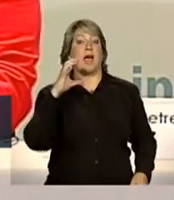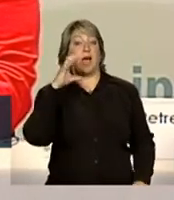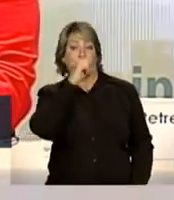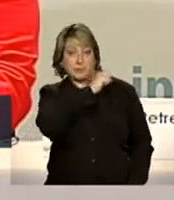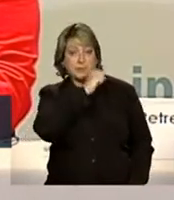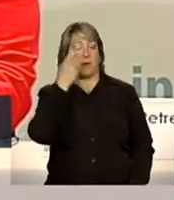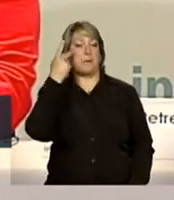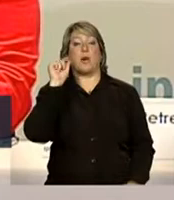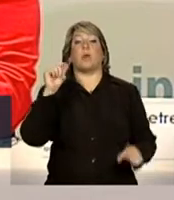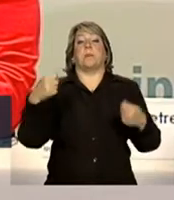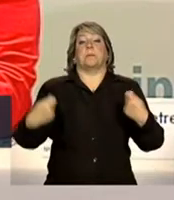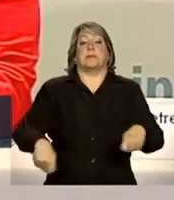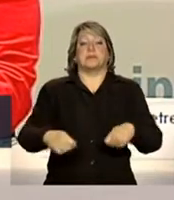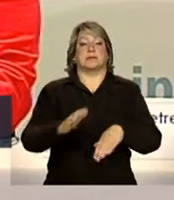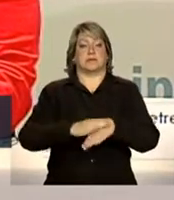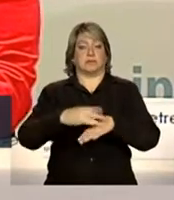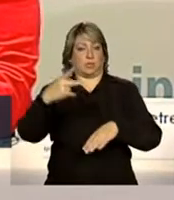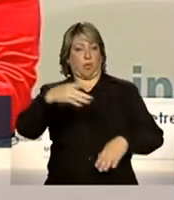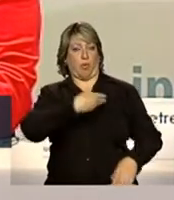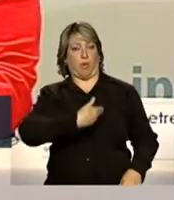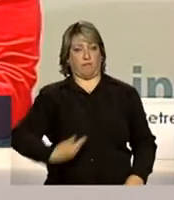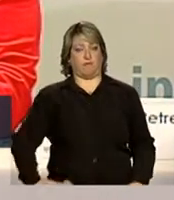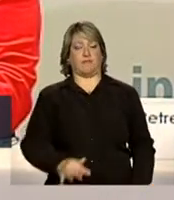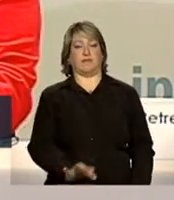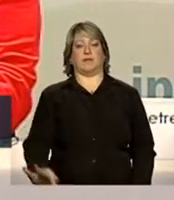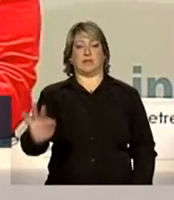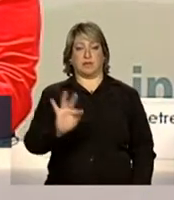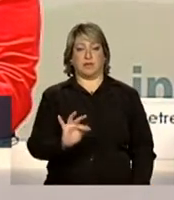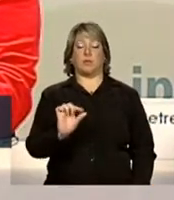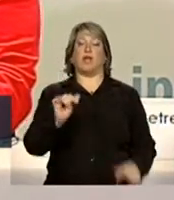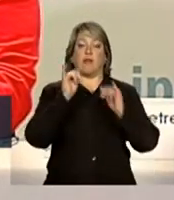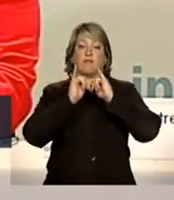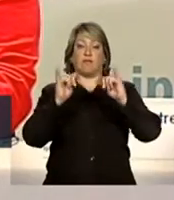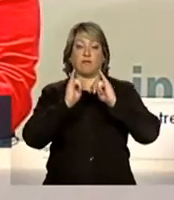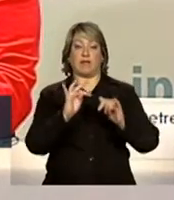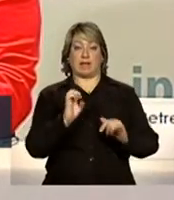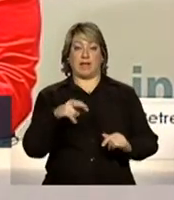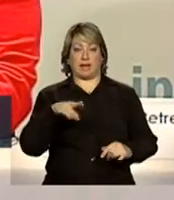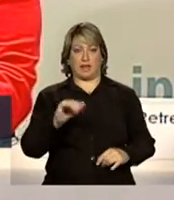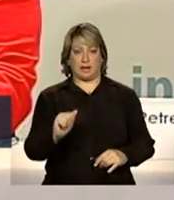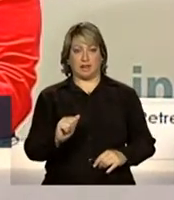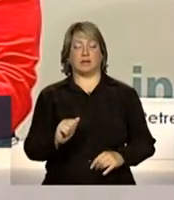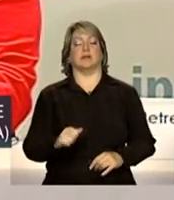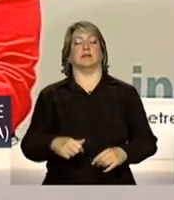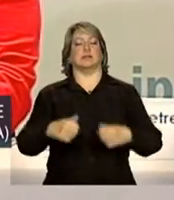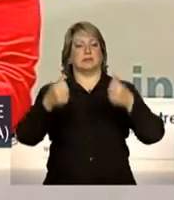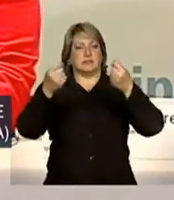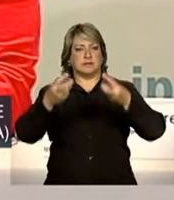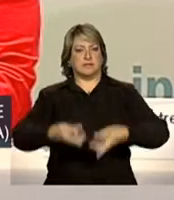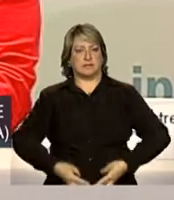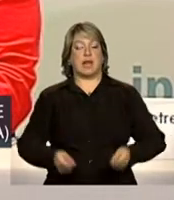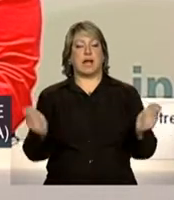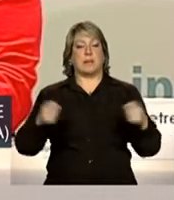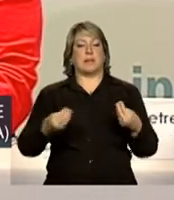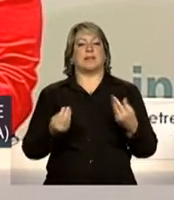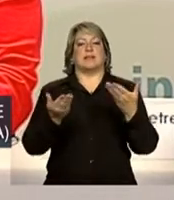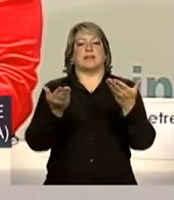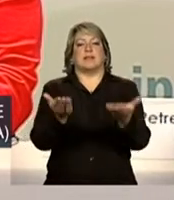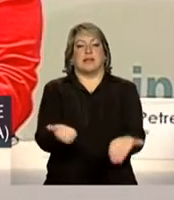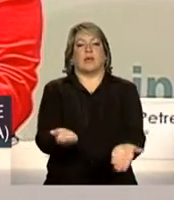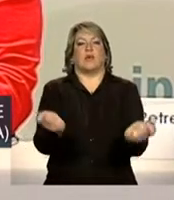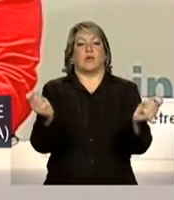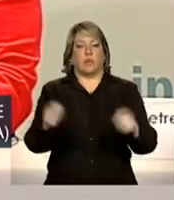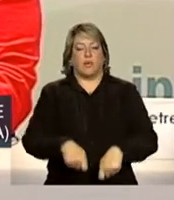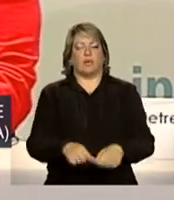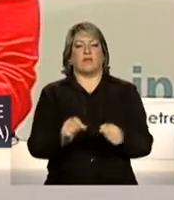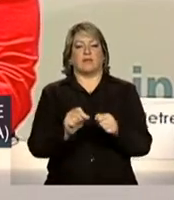para as demandas do governo federal, a partir de informações técnicas bem construídas, capazes de dar condições para a